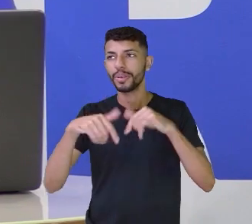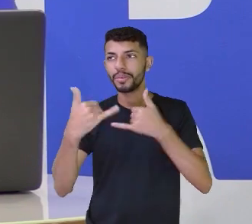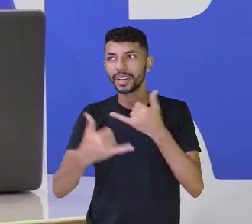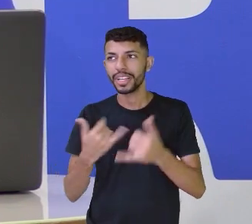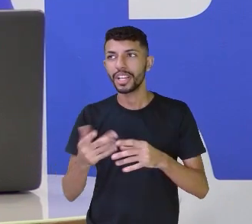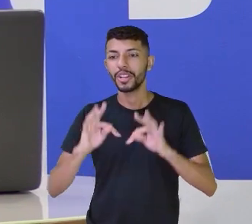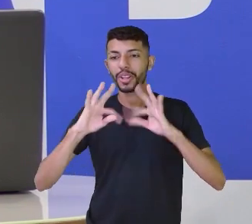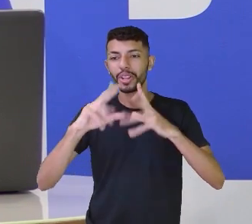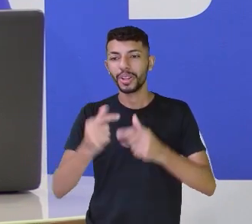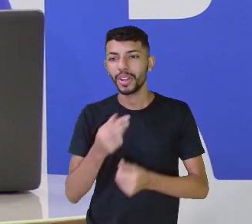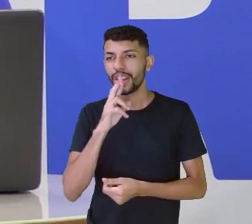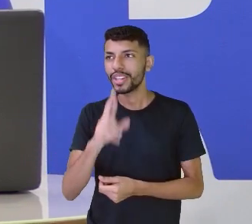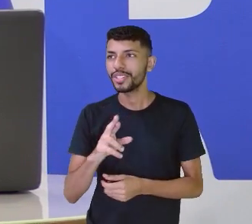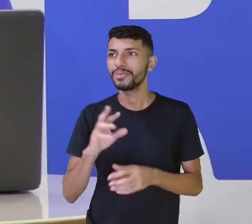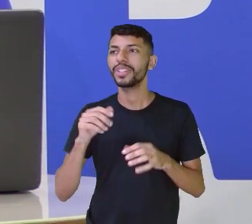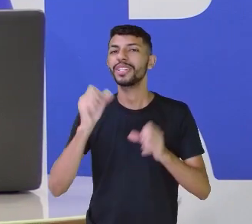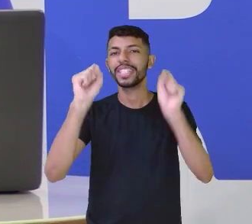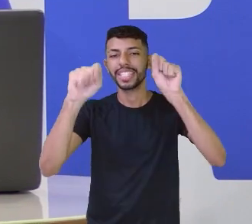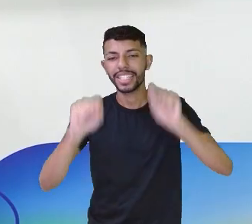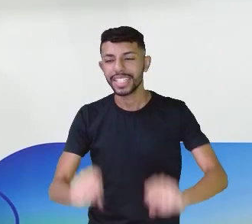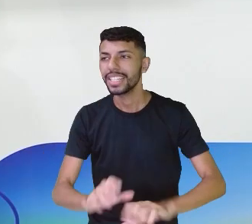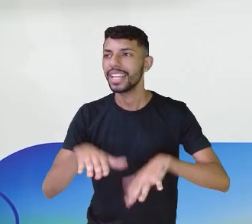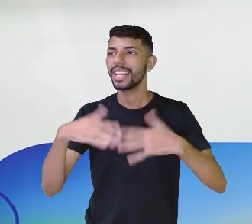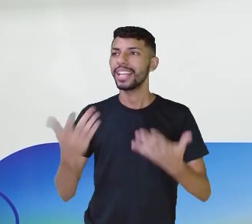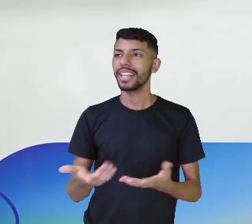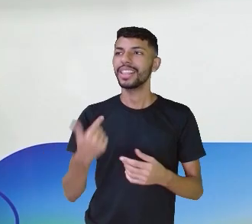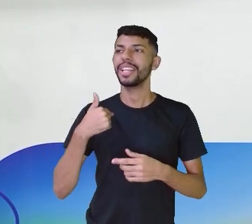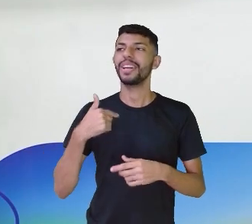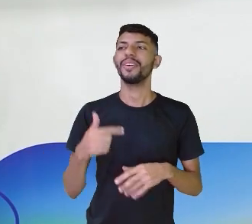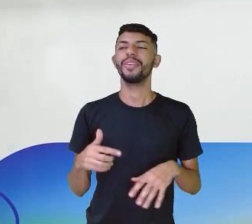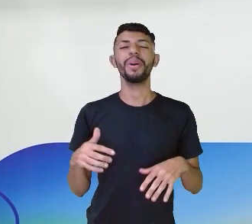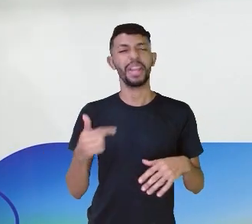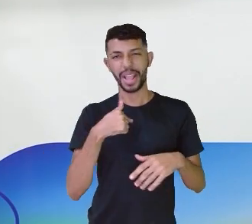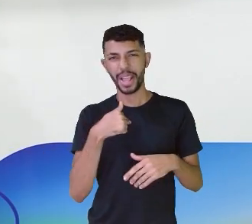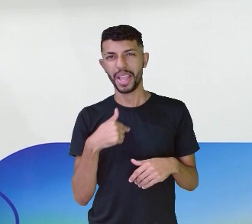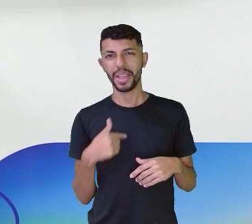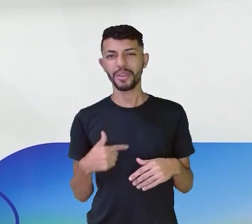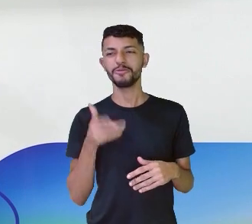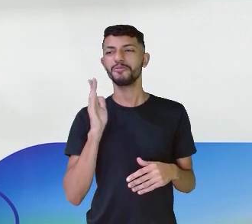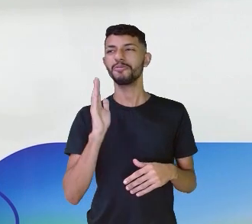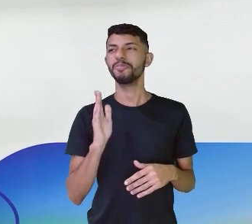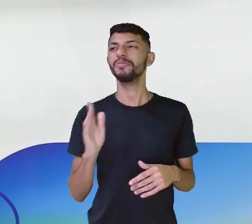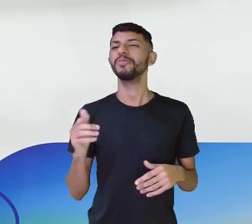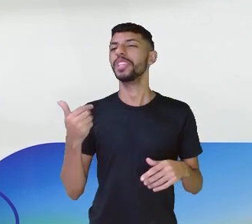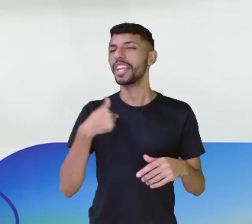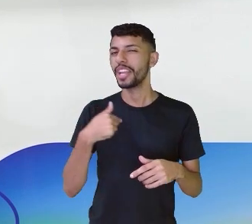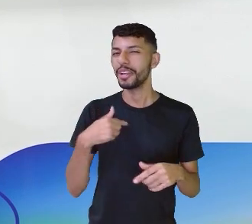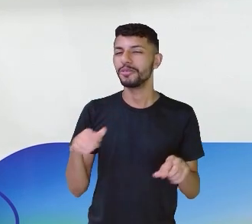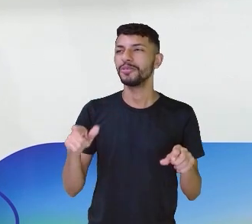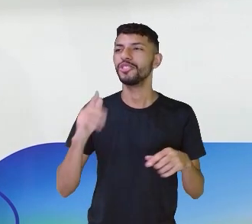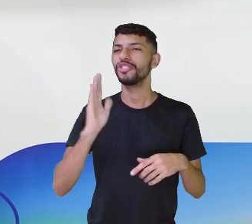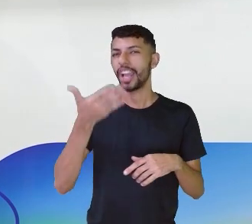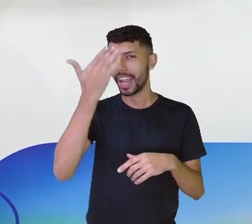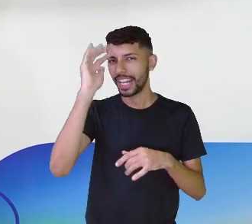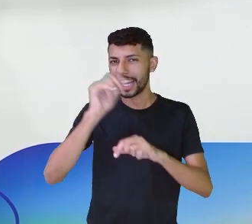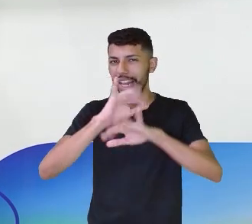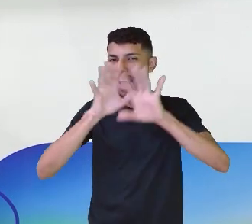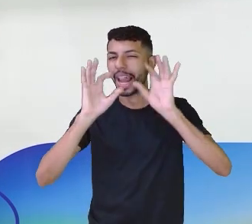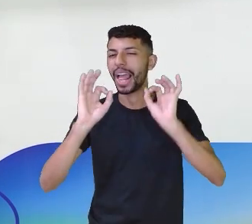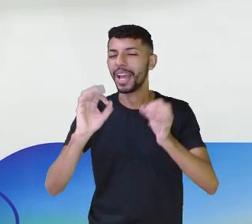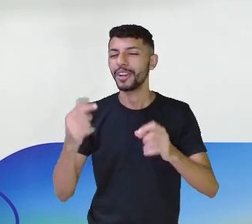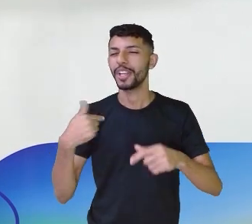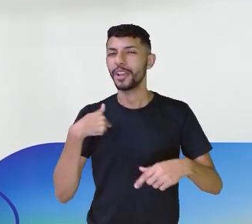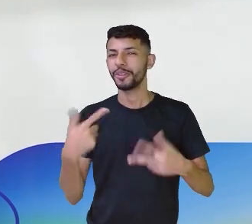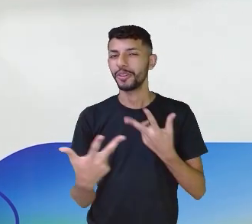Ah, Você falou certo. Então eu tô atualizada, né, gente? Eu tô por dentro da vibe de vocês, né? Isso. Pois